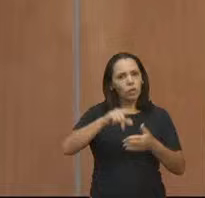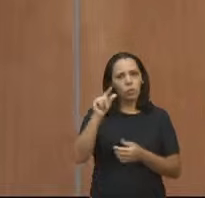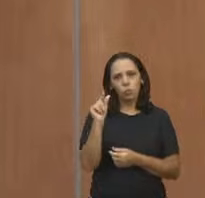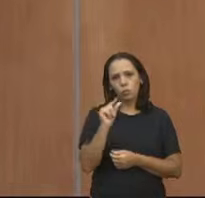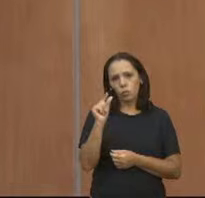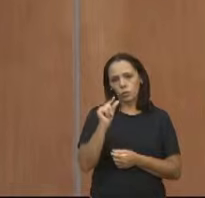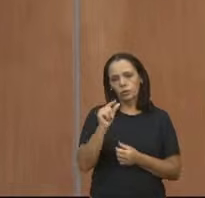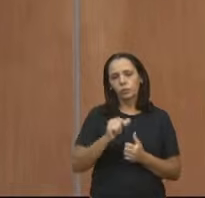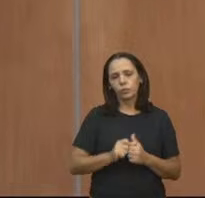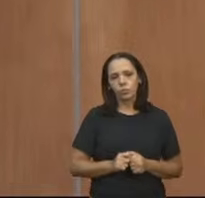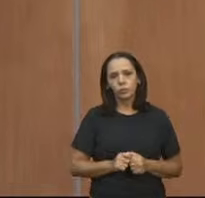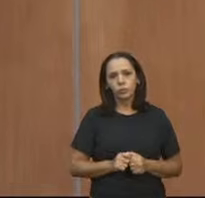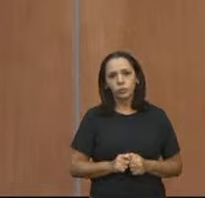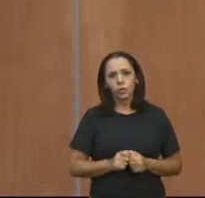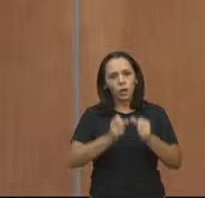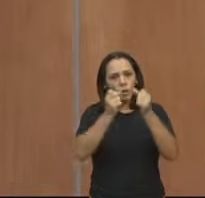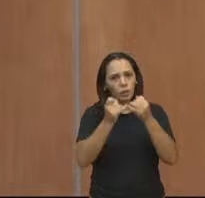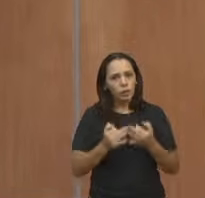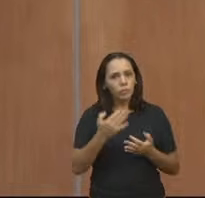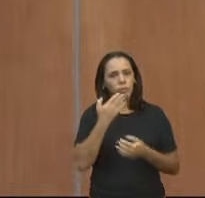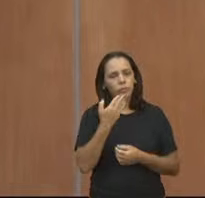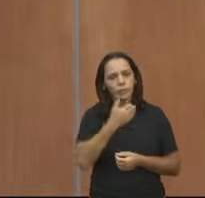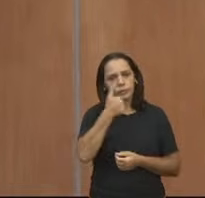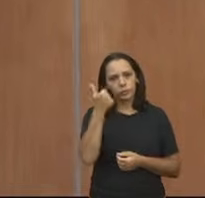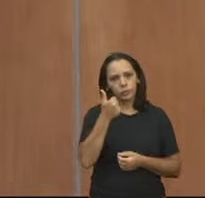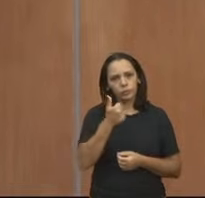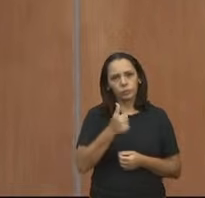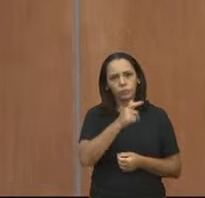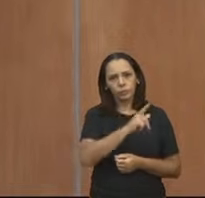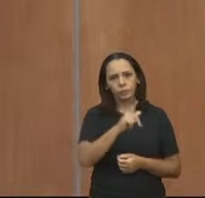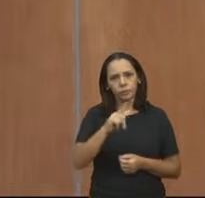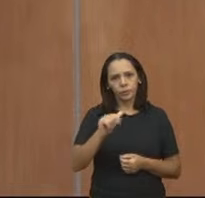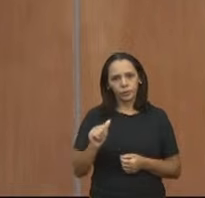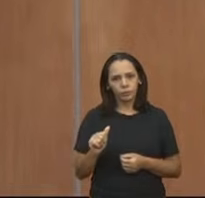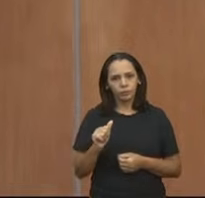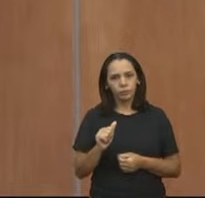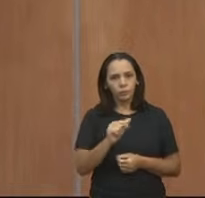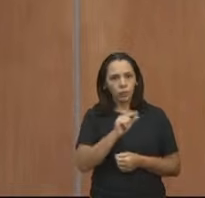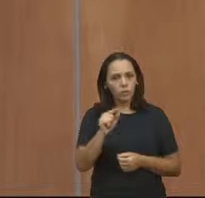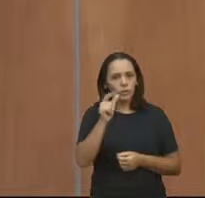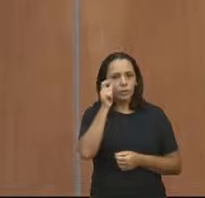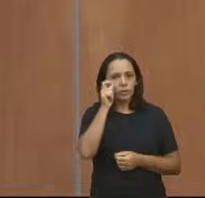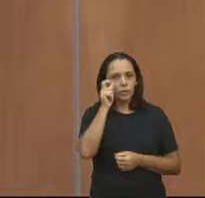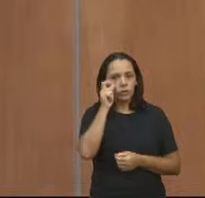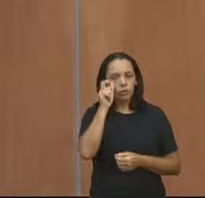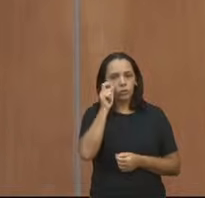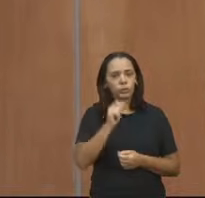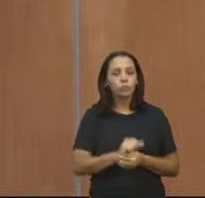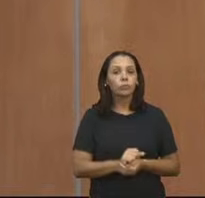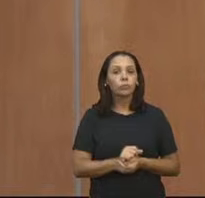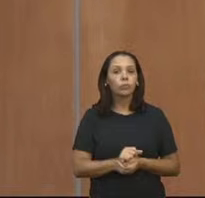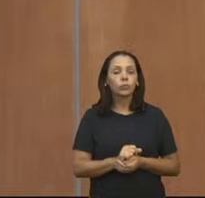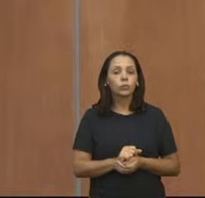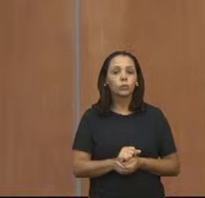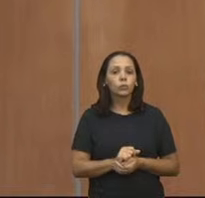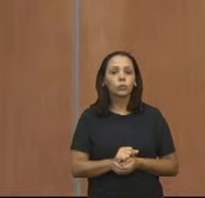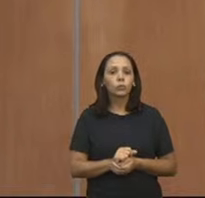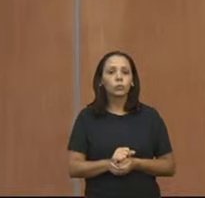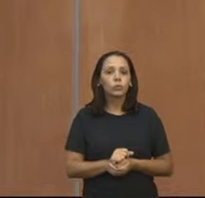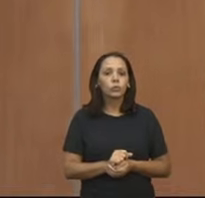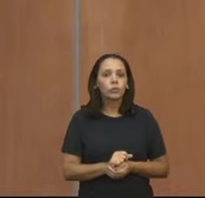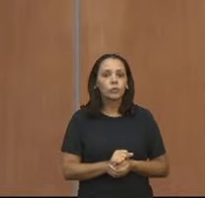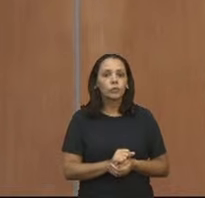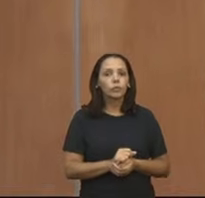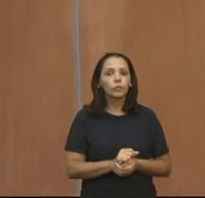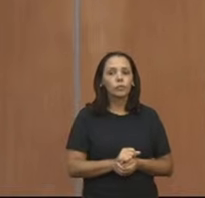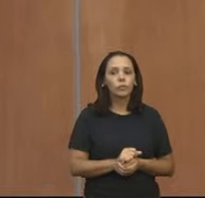que nos foi passada, para poder explicar um pouquinho do PPA para você que nos assiste e reforçar com nossos